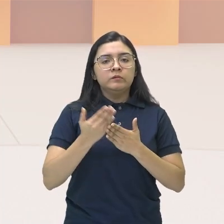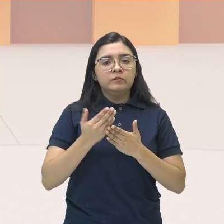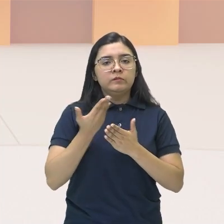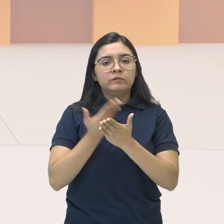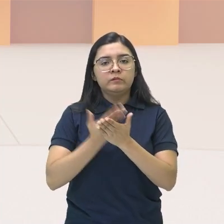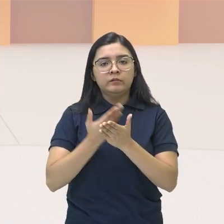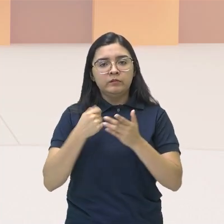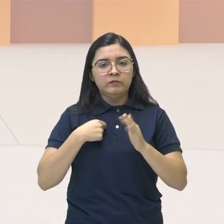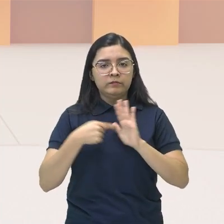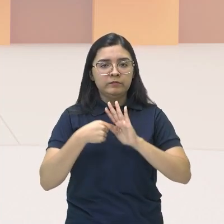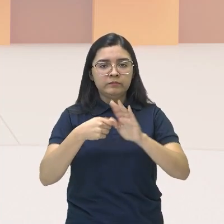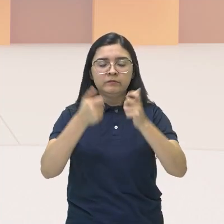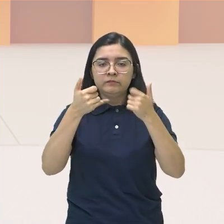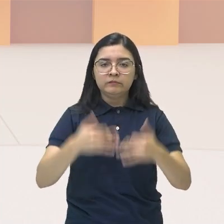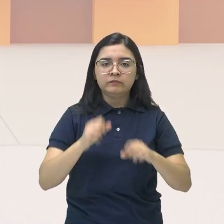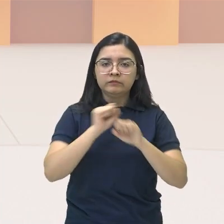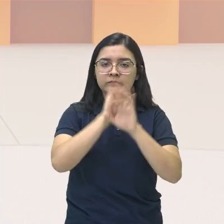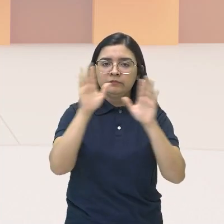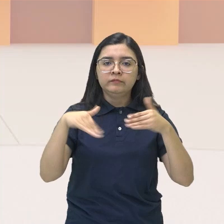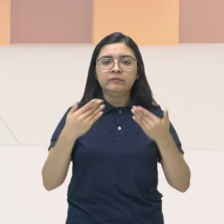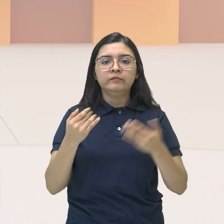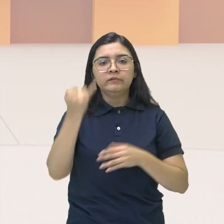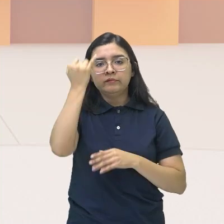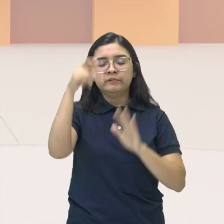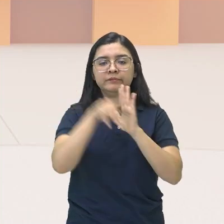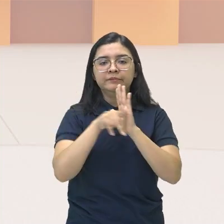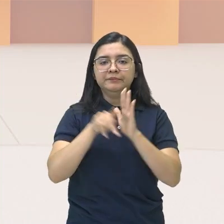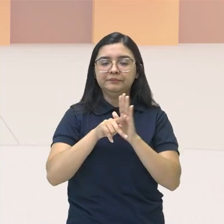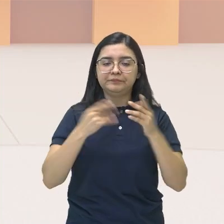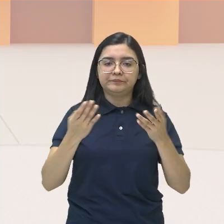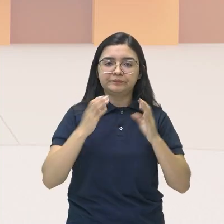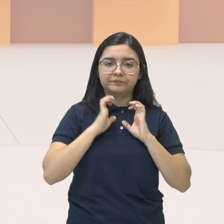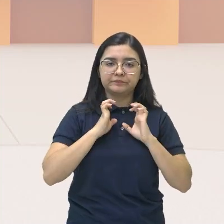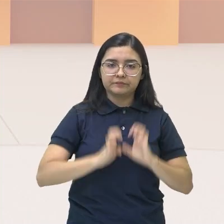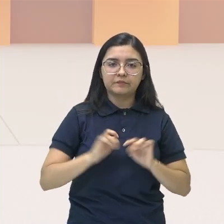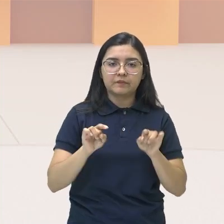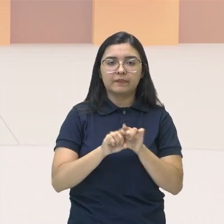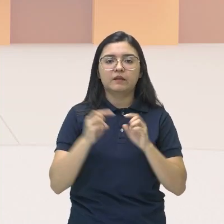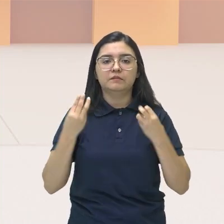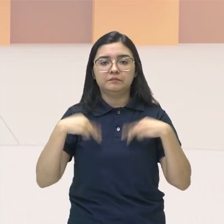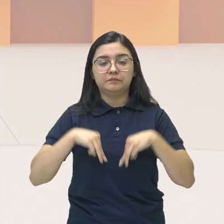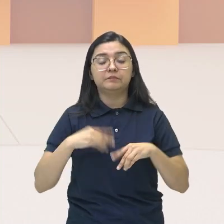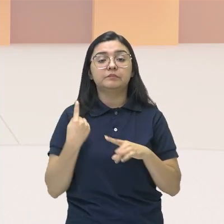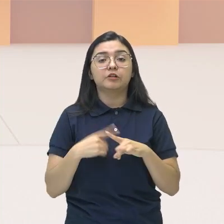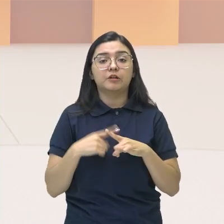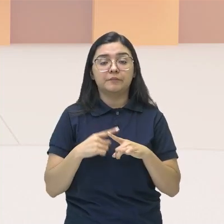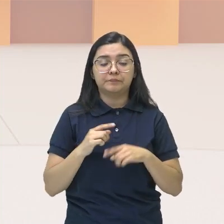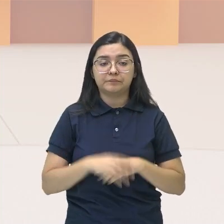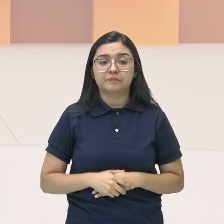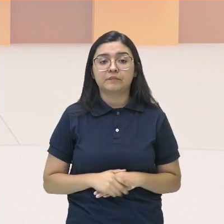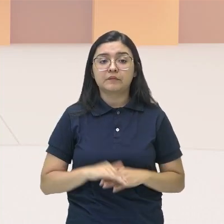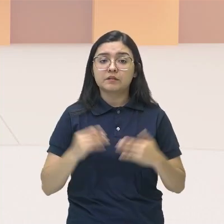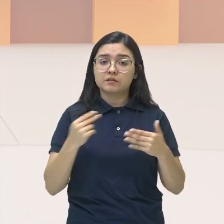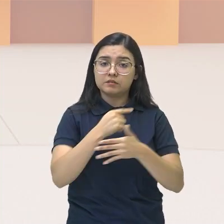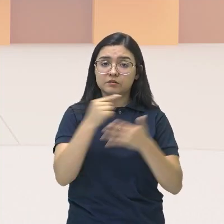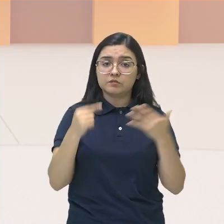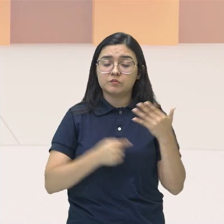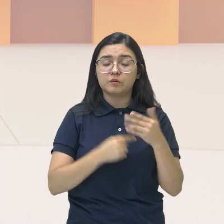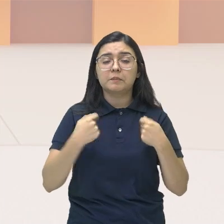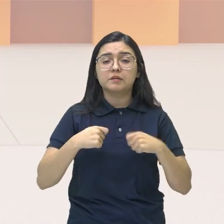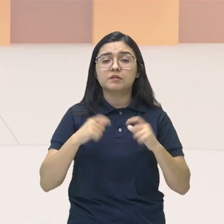eu quis deixar muito claro qual era a ideia de ética e qual é a ideia de moral. Por quê? Porque essas coisas precisam